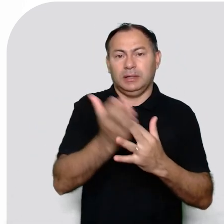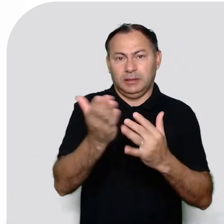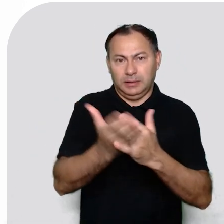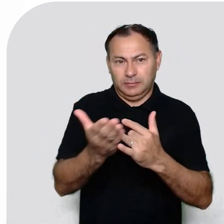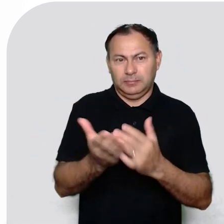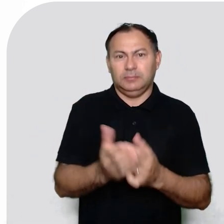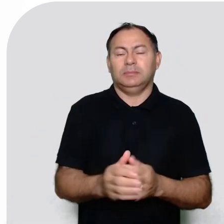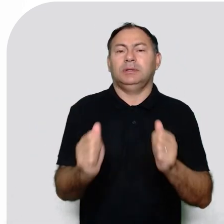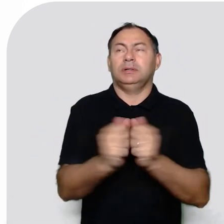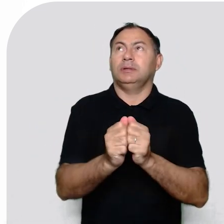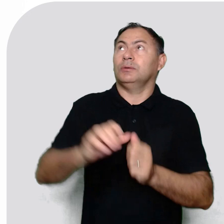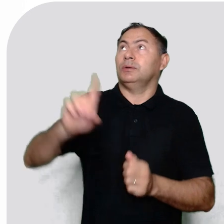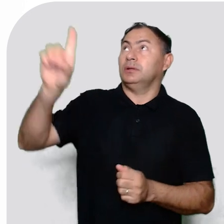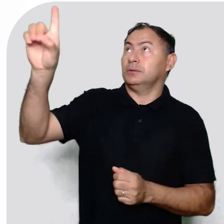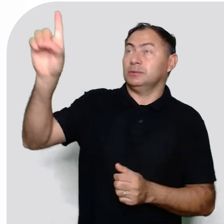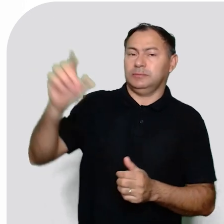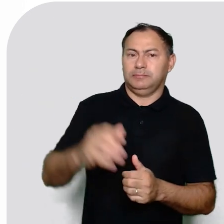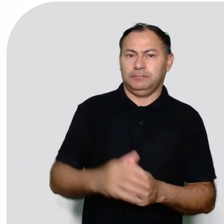si e com Deus.